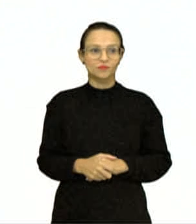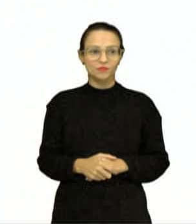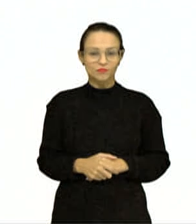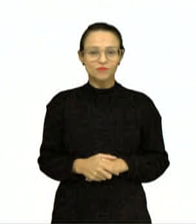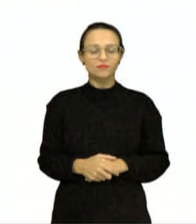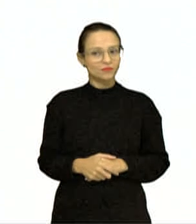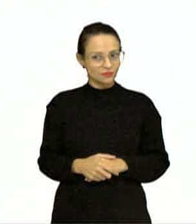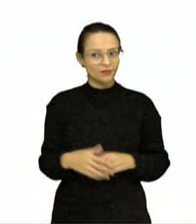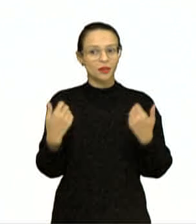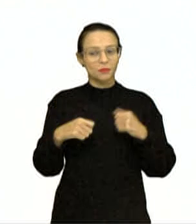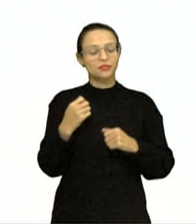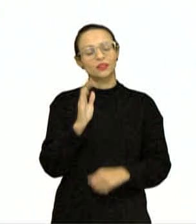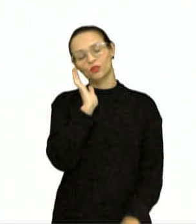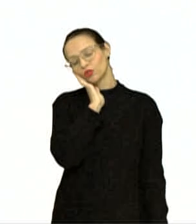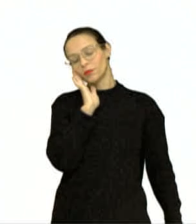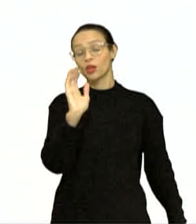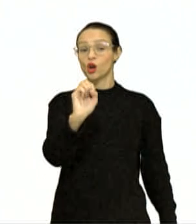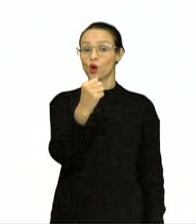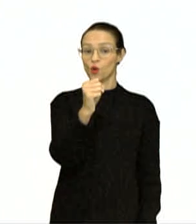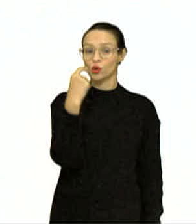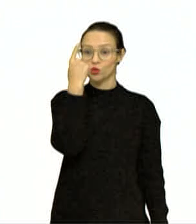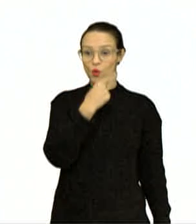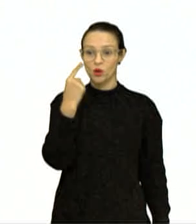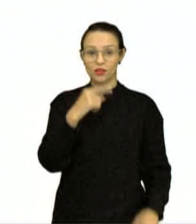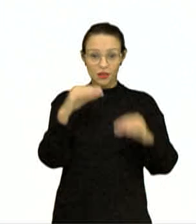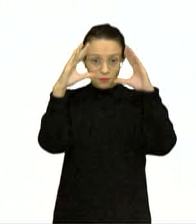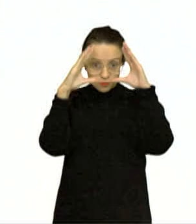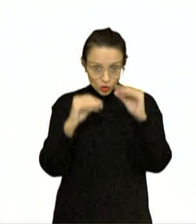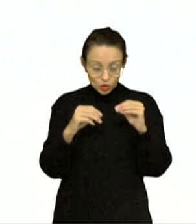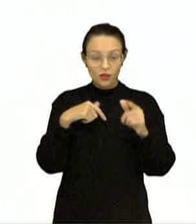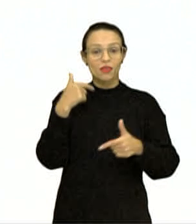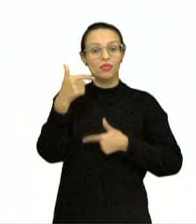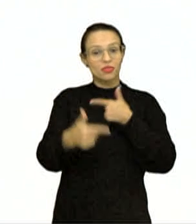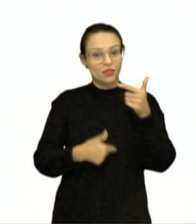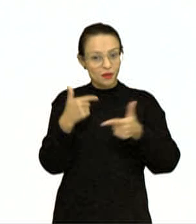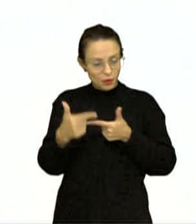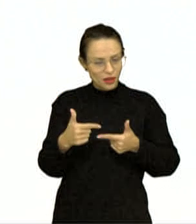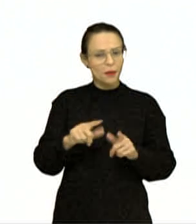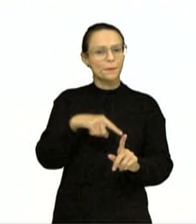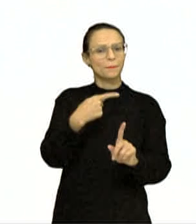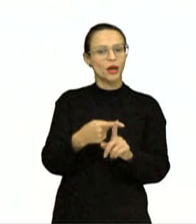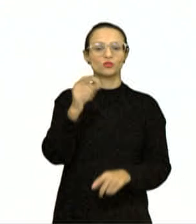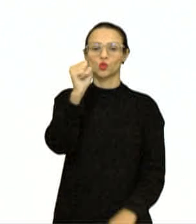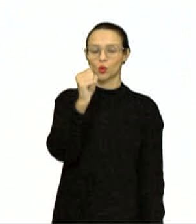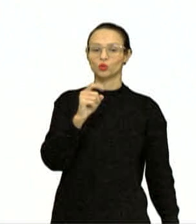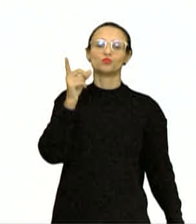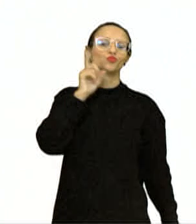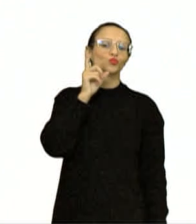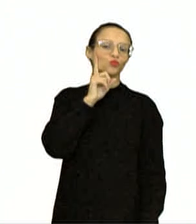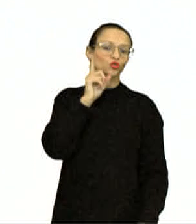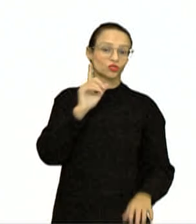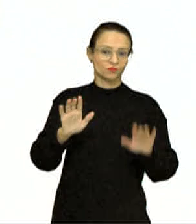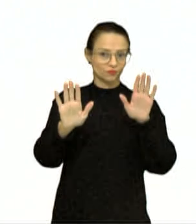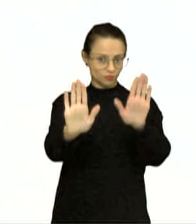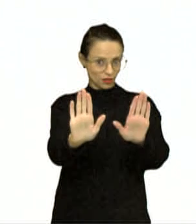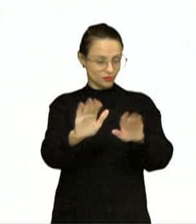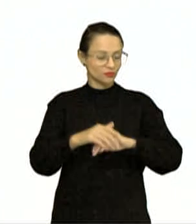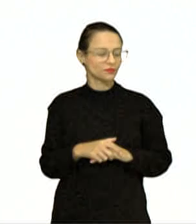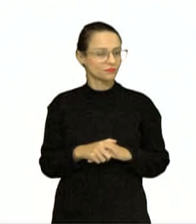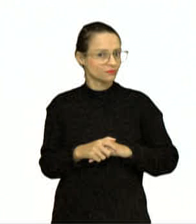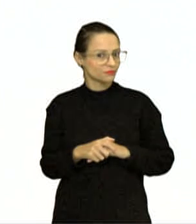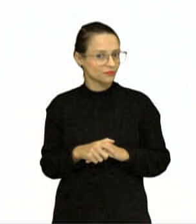Há que se dormir 8 horas por noite e trabalhar outras 8 por dia.